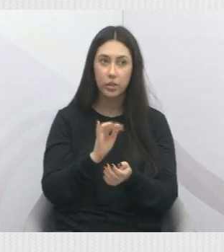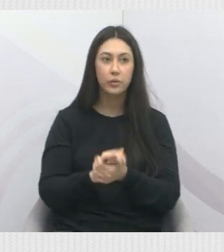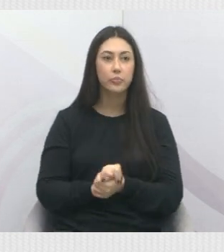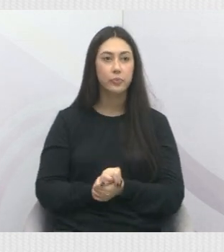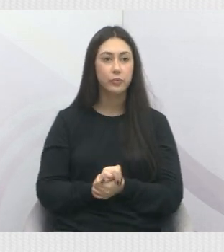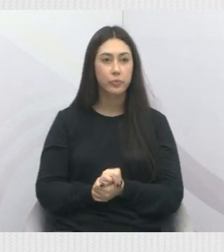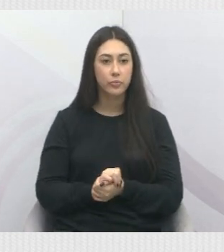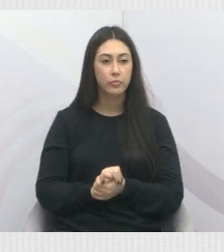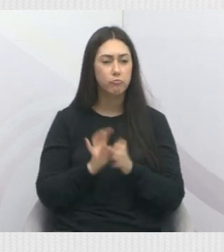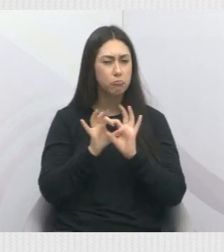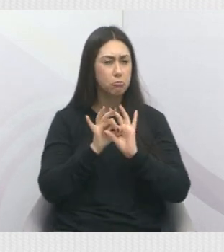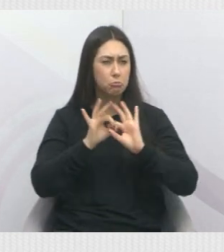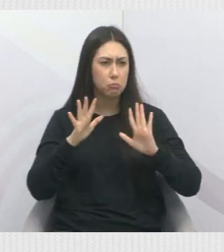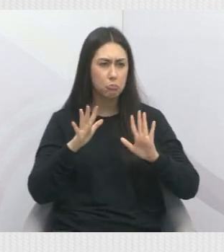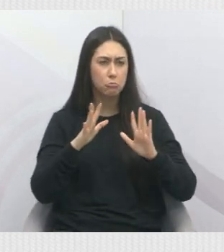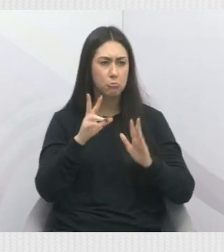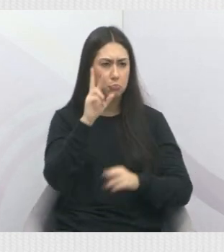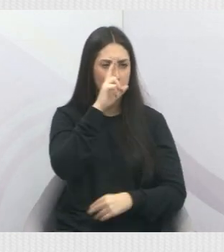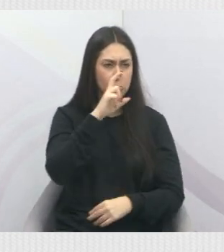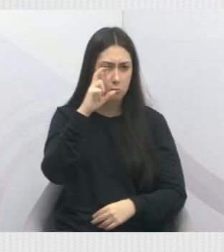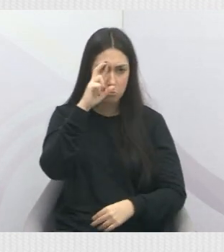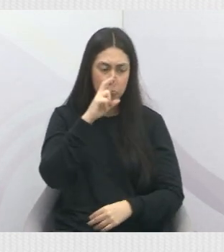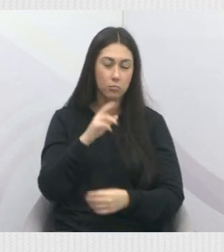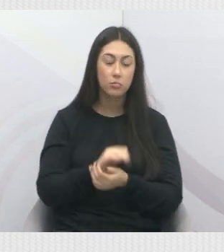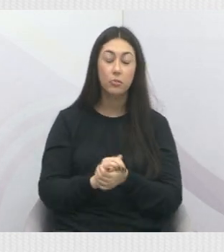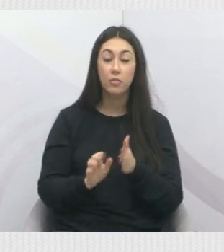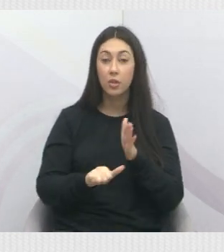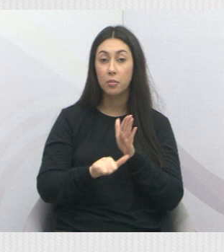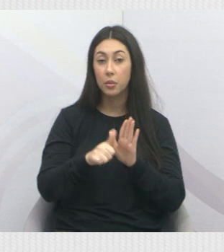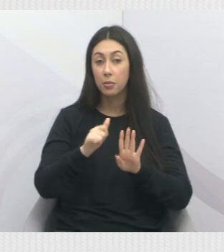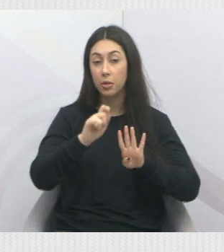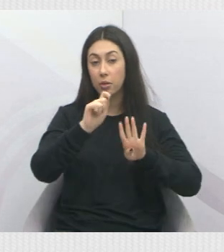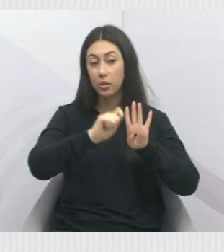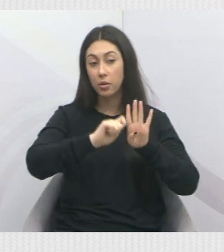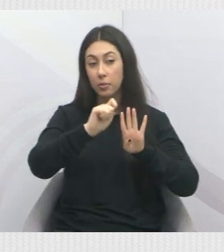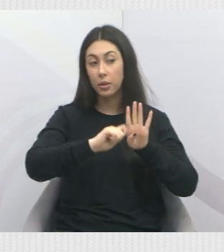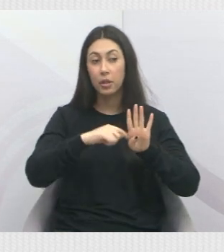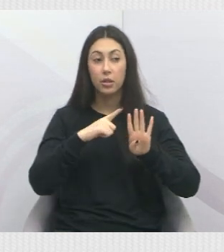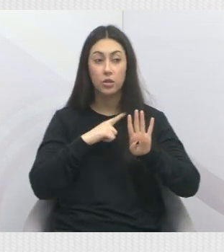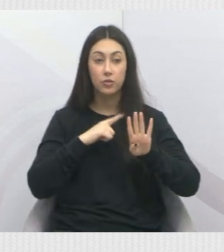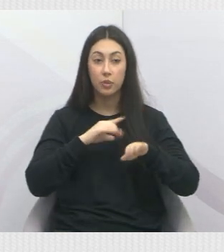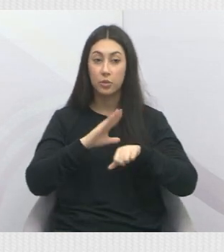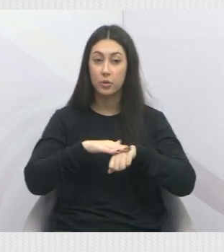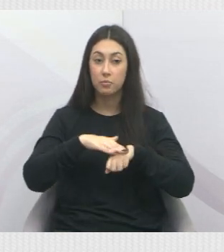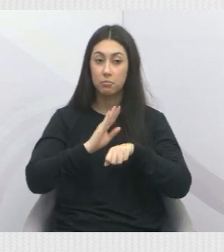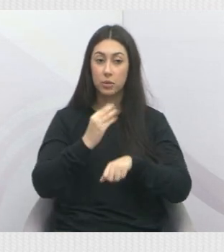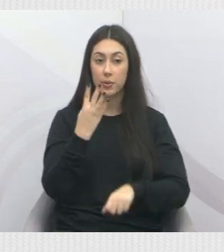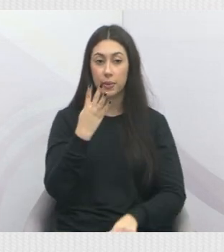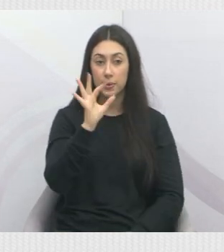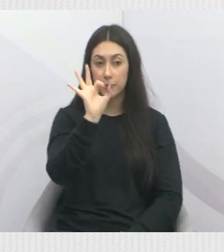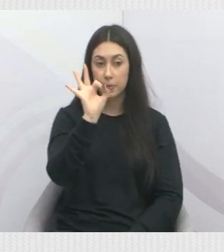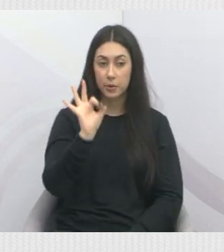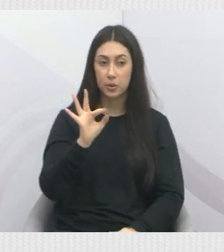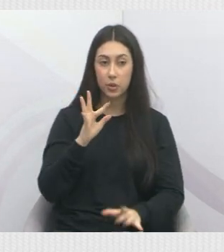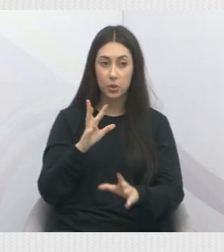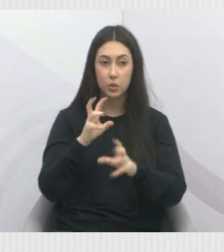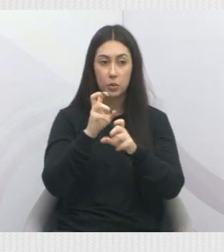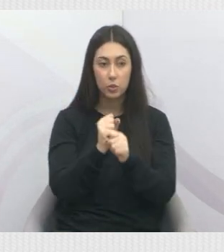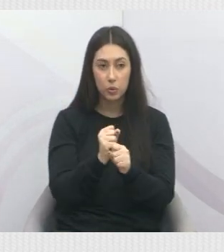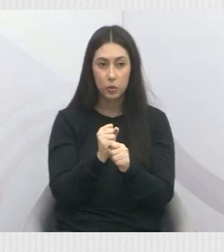Auditoria e autorizações. No primeiro quadrimestre de 2022, tivemos um incremento de 4%,